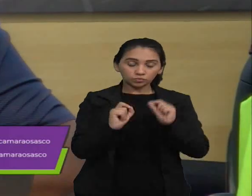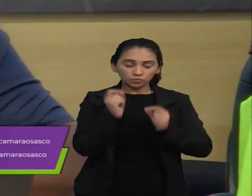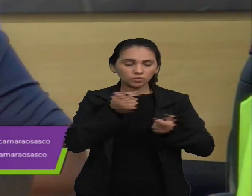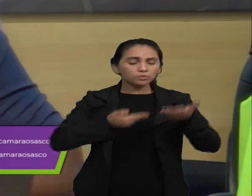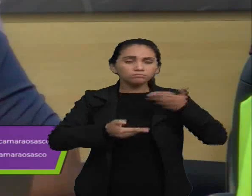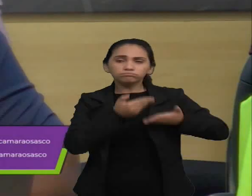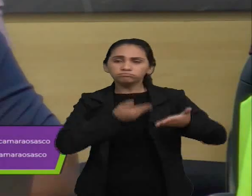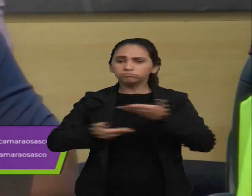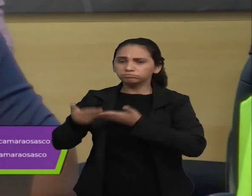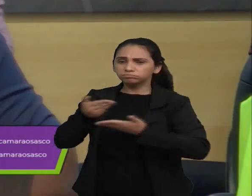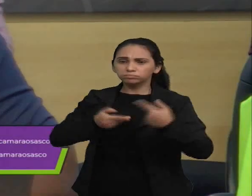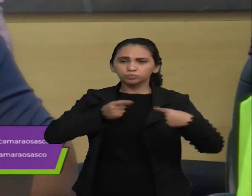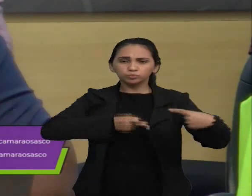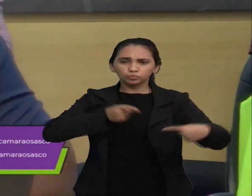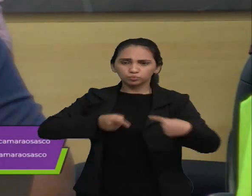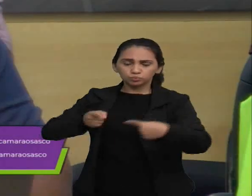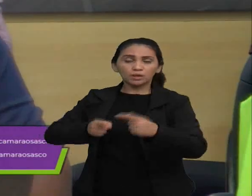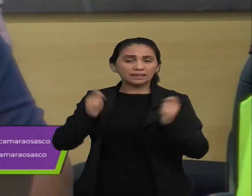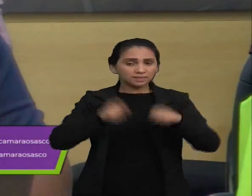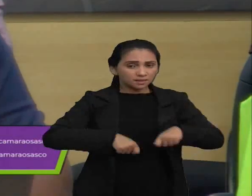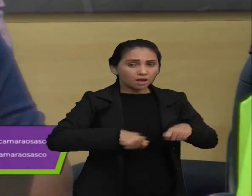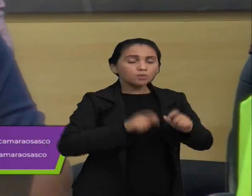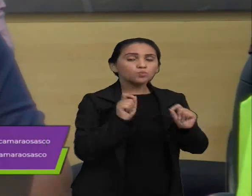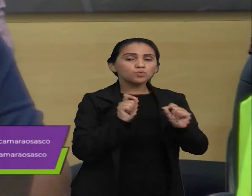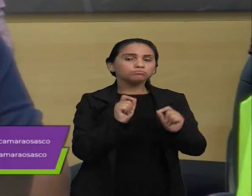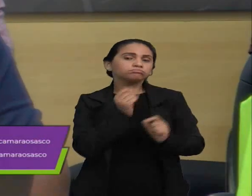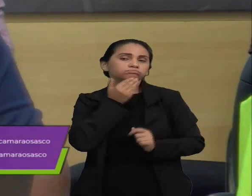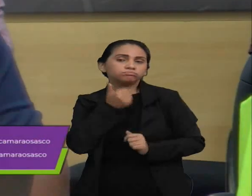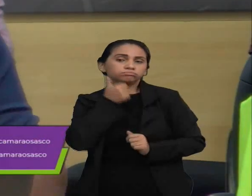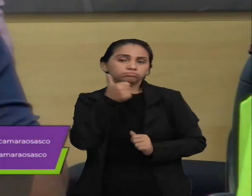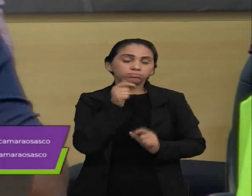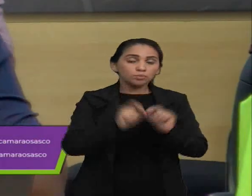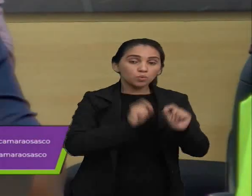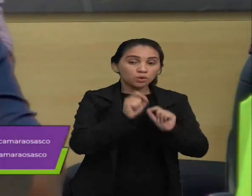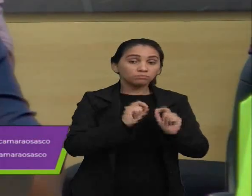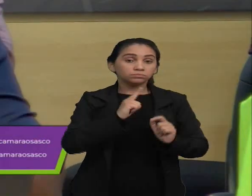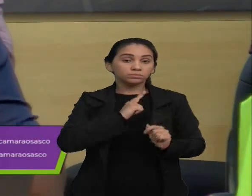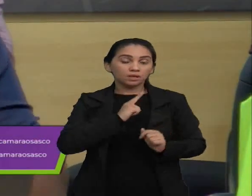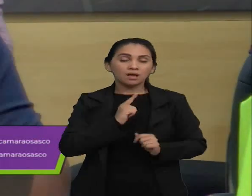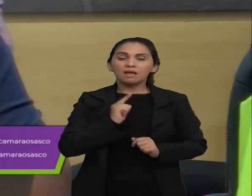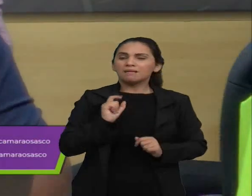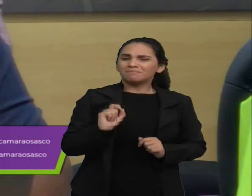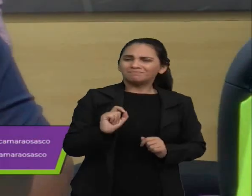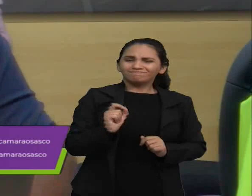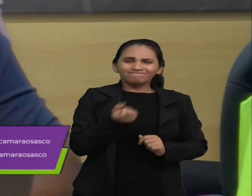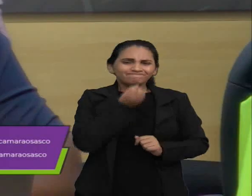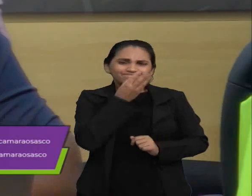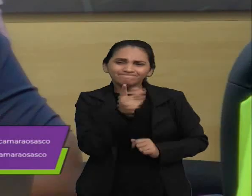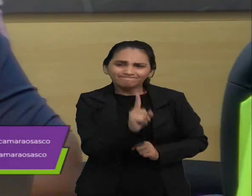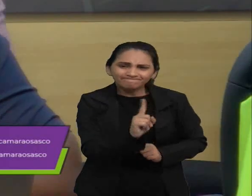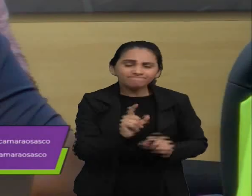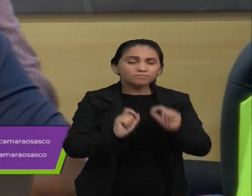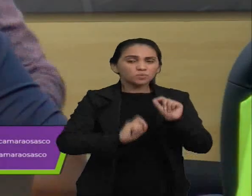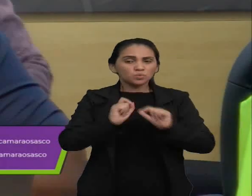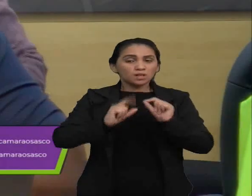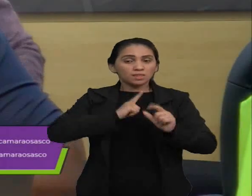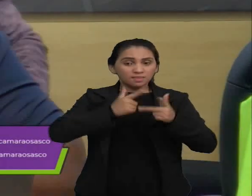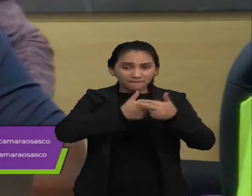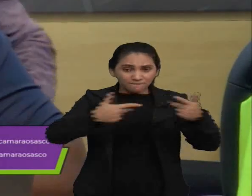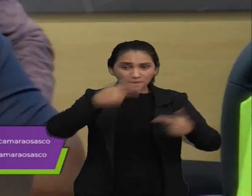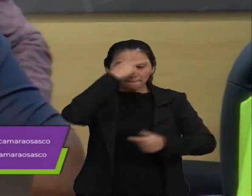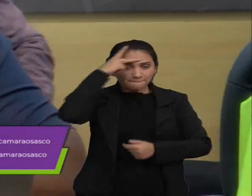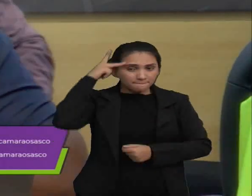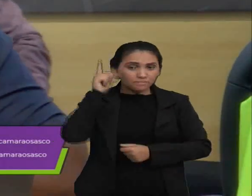discussão iniciativas que podem configurar em patente ameaça aos direitos garantias de milhares de